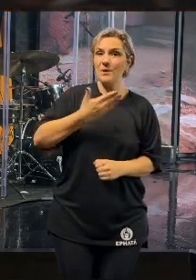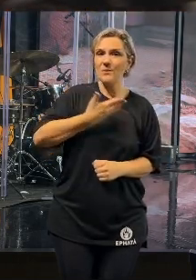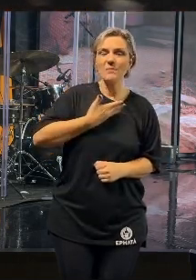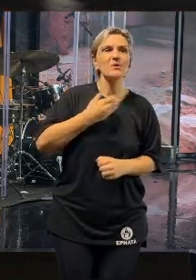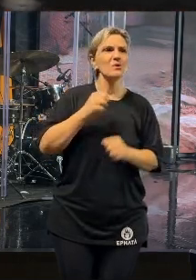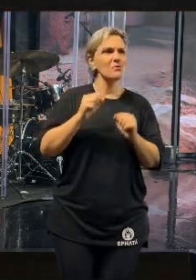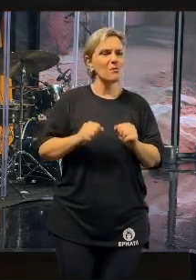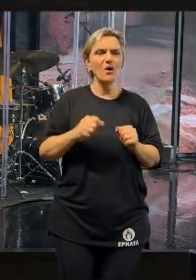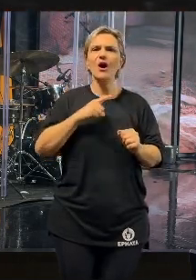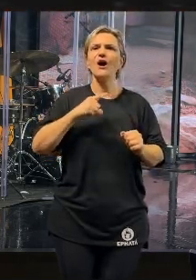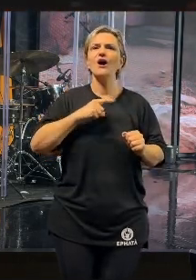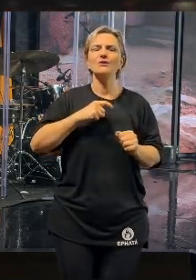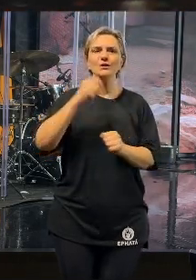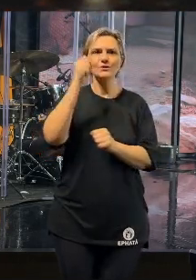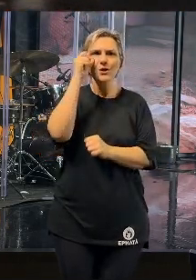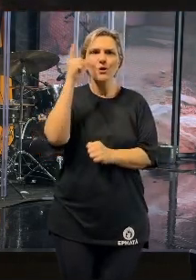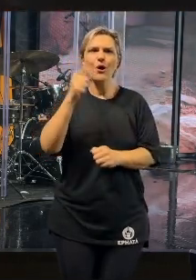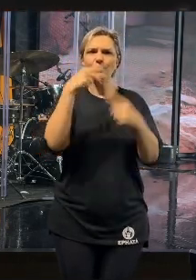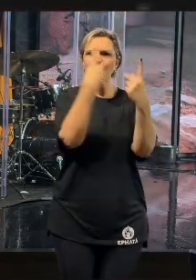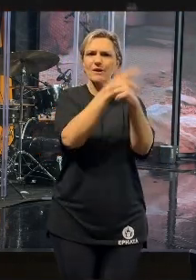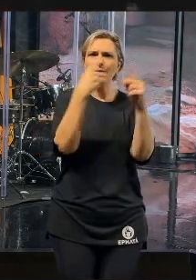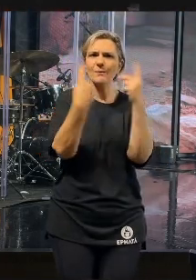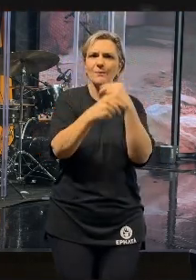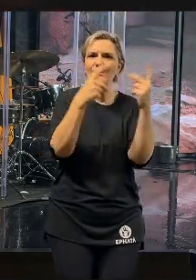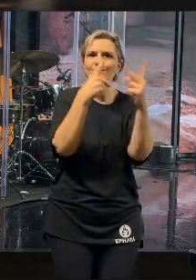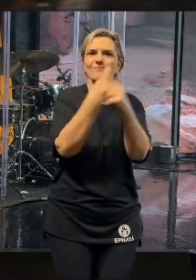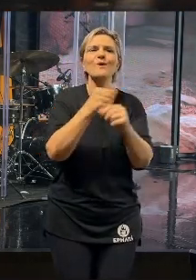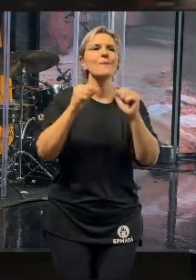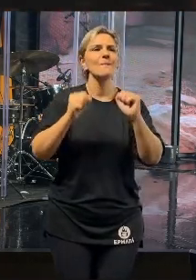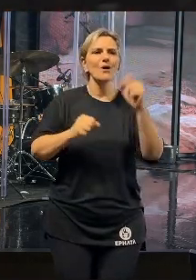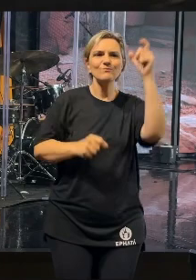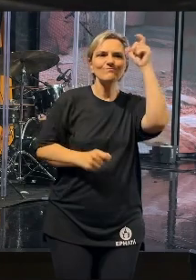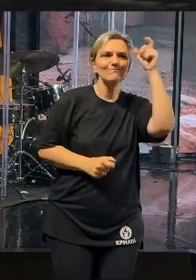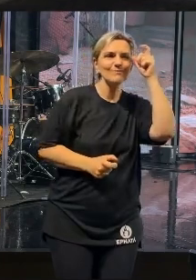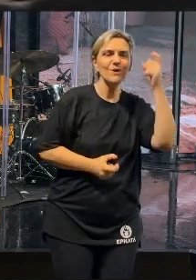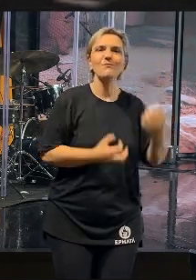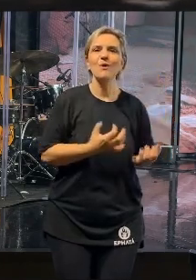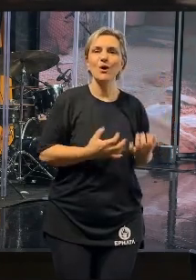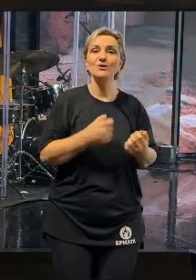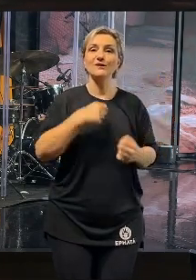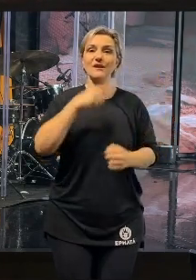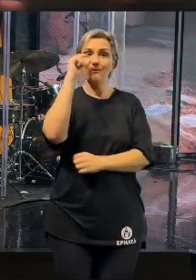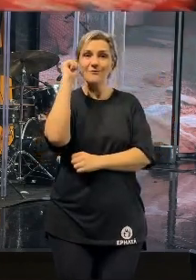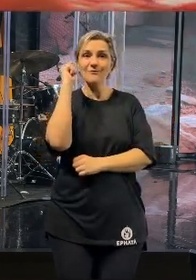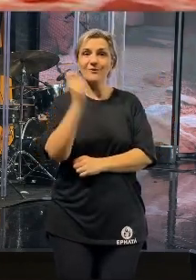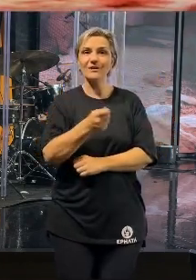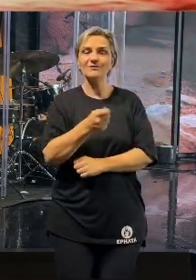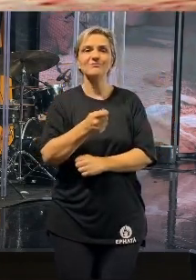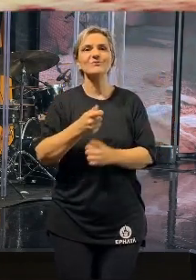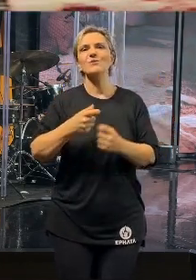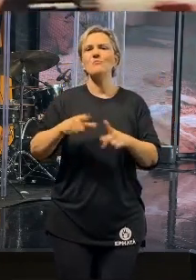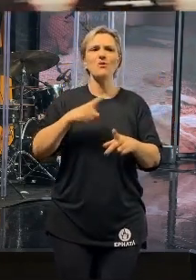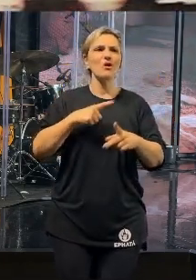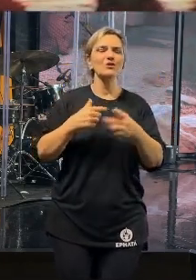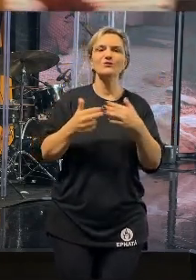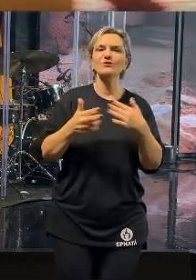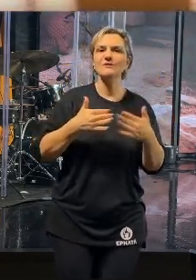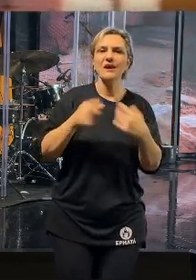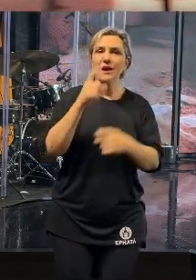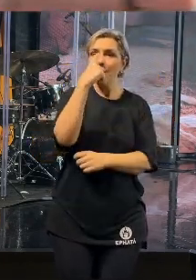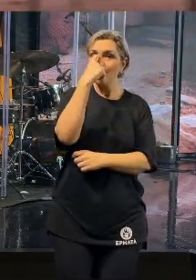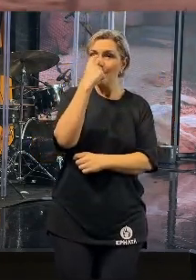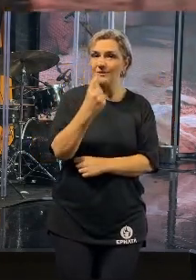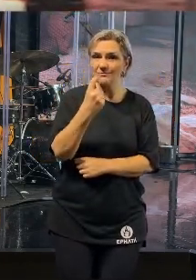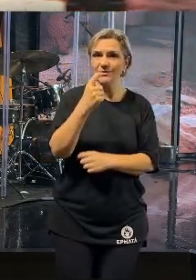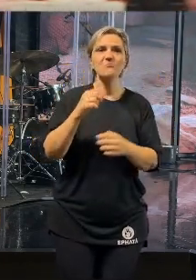ter olho gordo, pode ter macumbaria, pode ter capeta, pode ter feitiçaria, pode ter bruxaria, pode